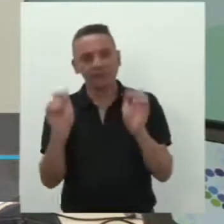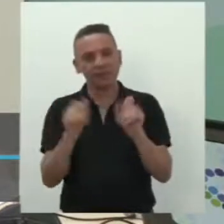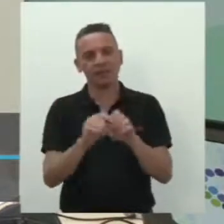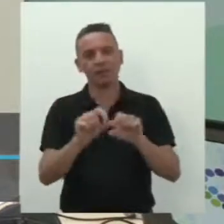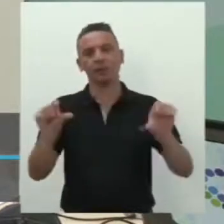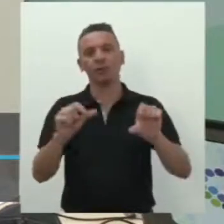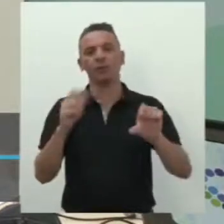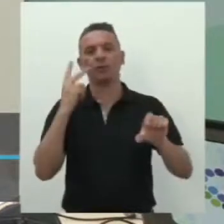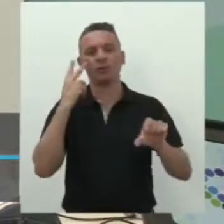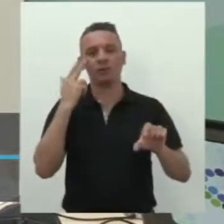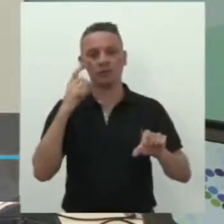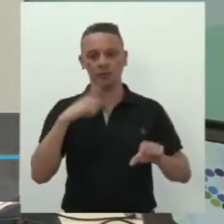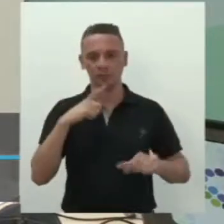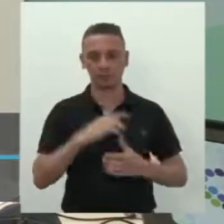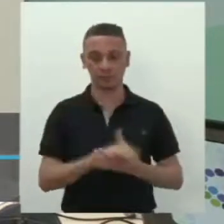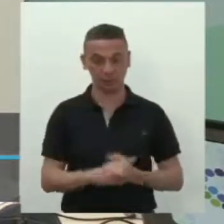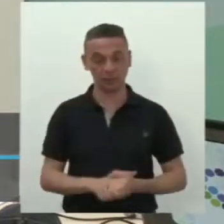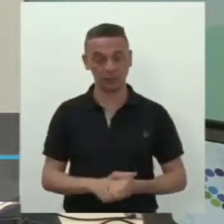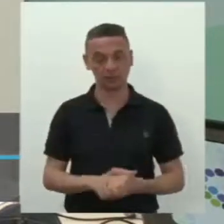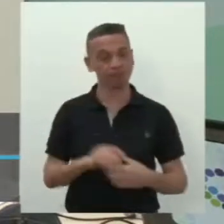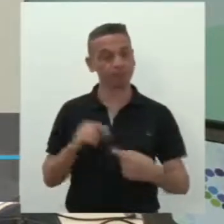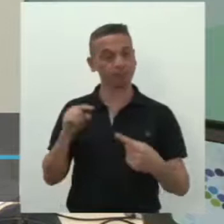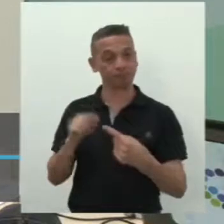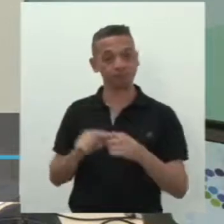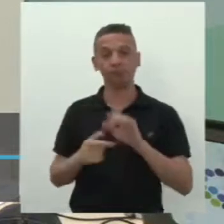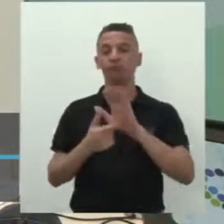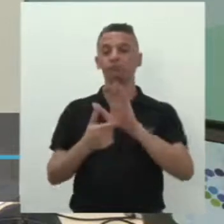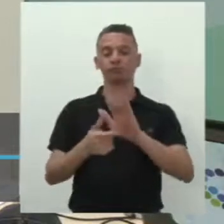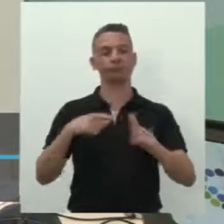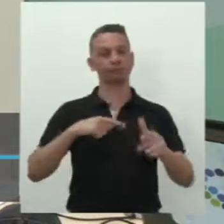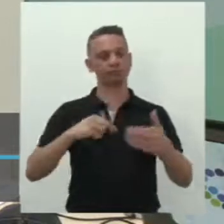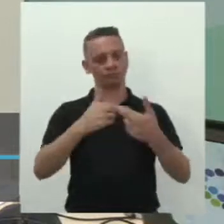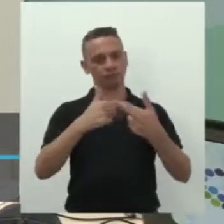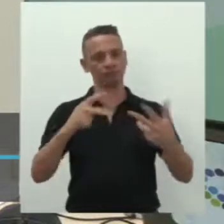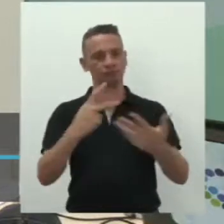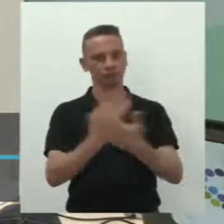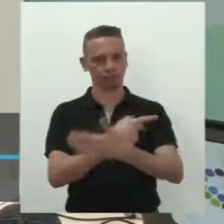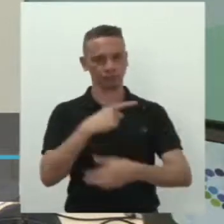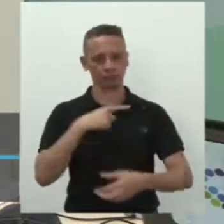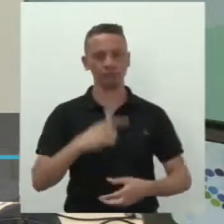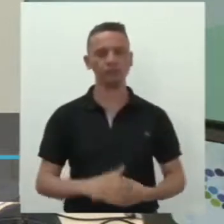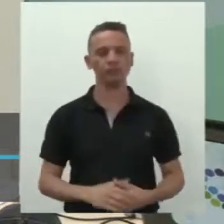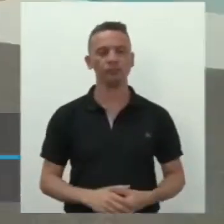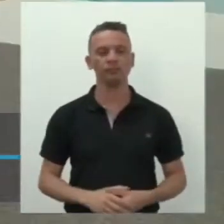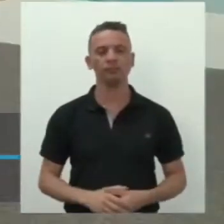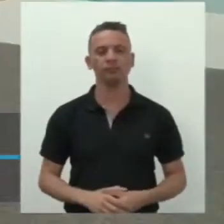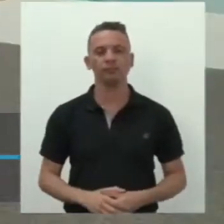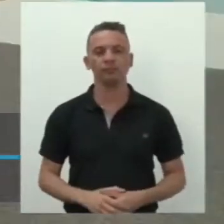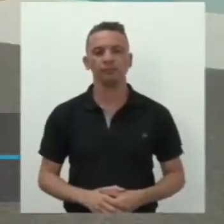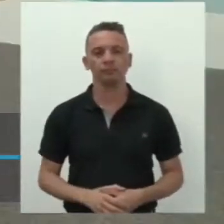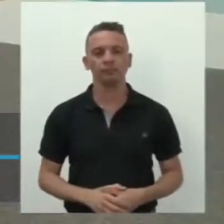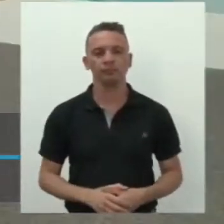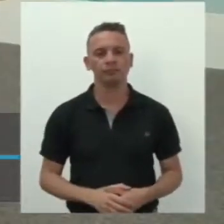dado aparece, tá? Então é uma forma de indicar que alguma coisa está acontecendo ali, tá bom?